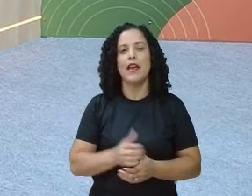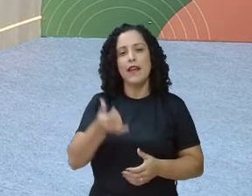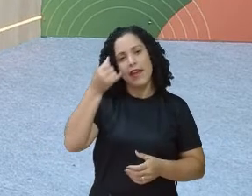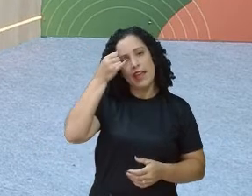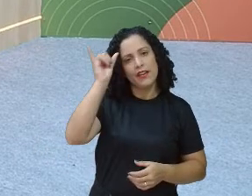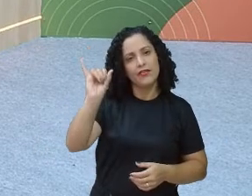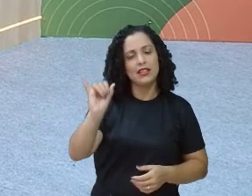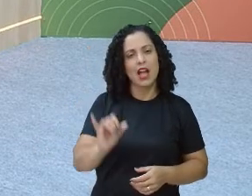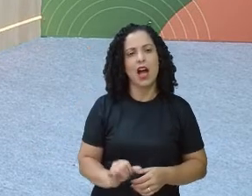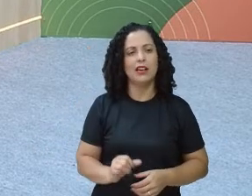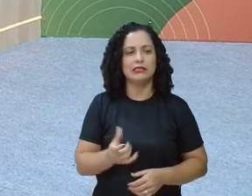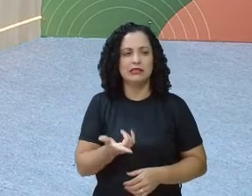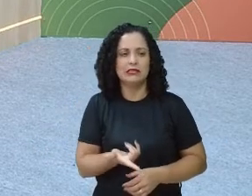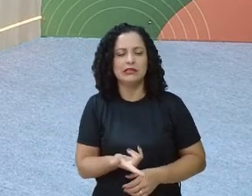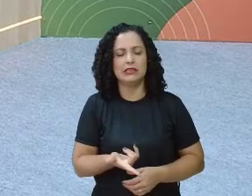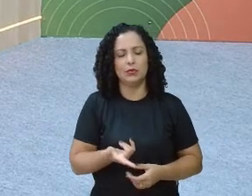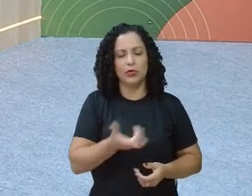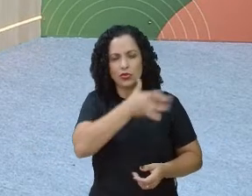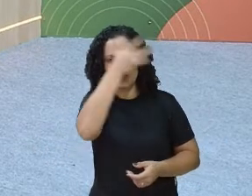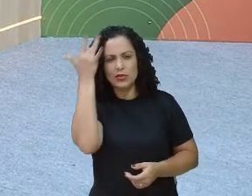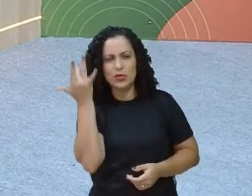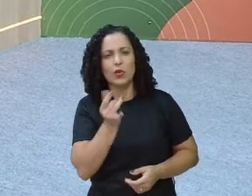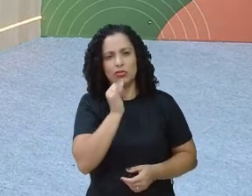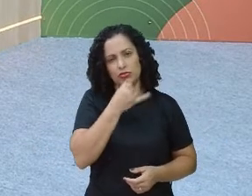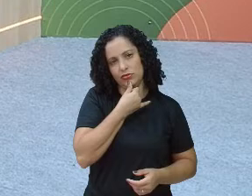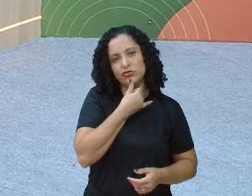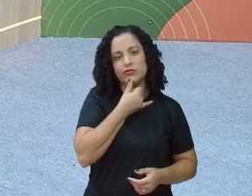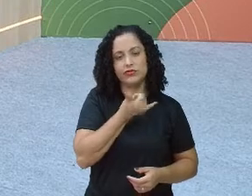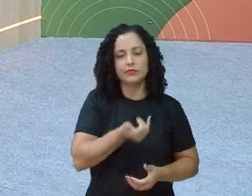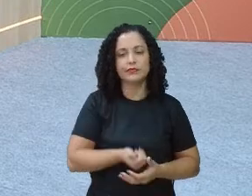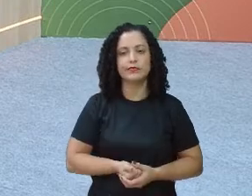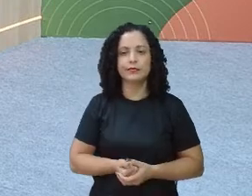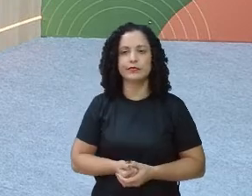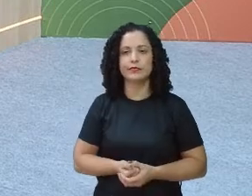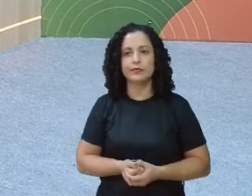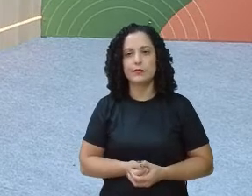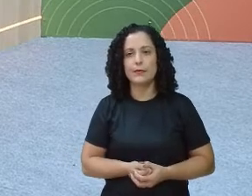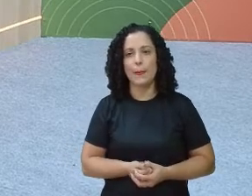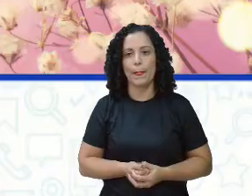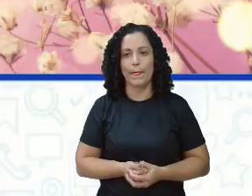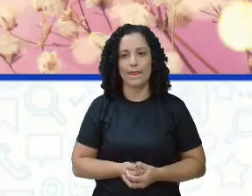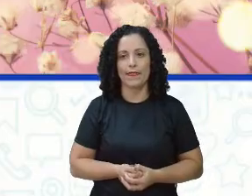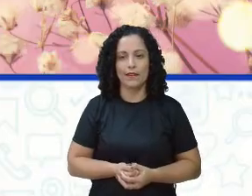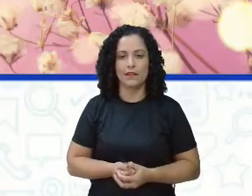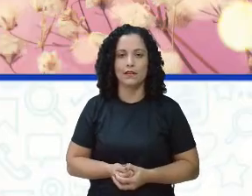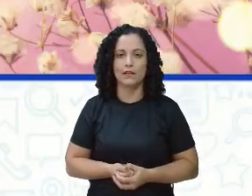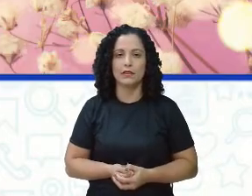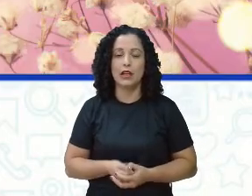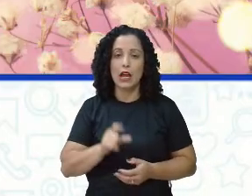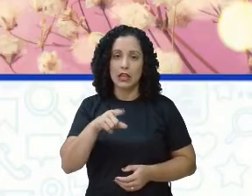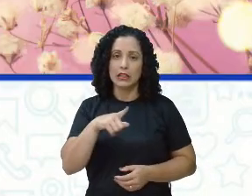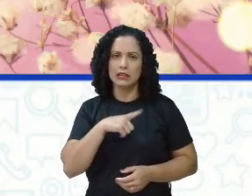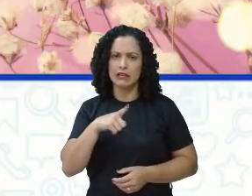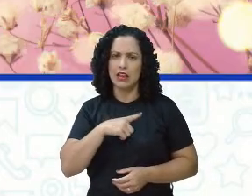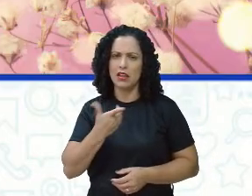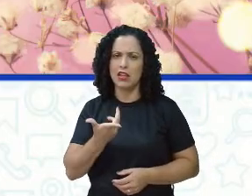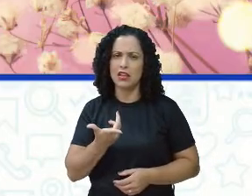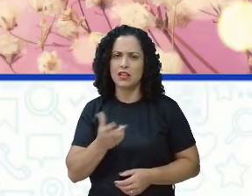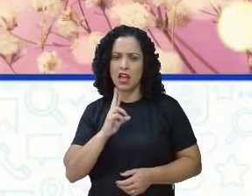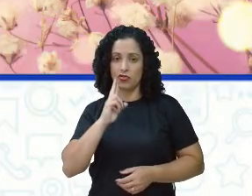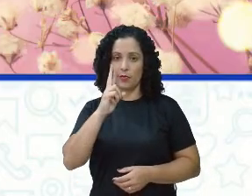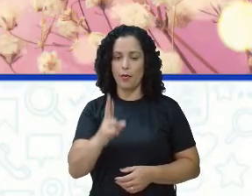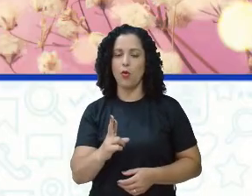ninguém e nem confundir as ideias. Esse recurso de resposta a algo é conhecido